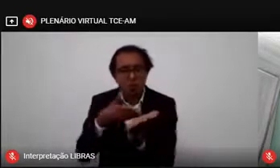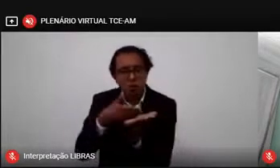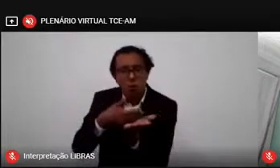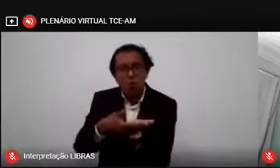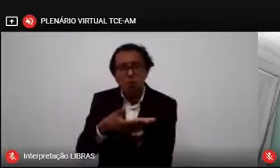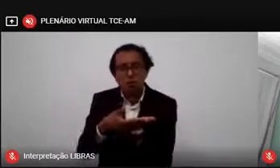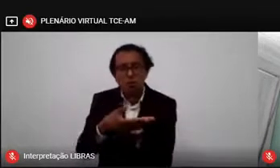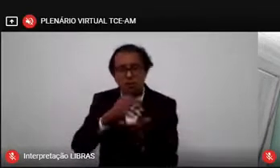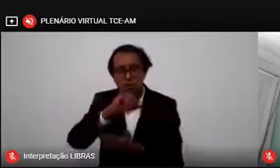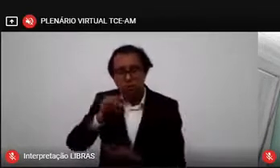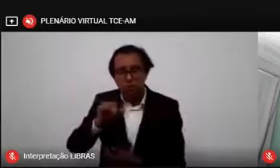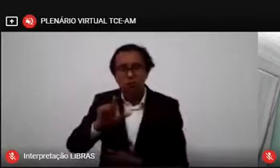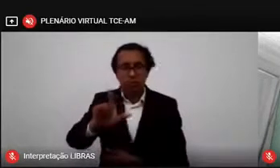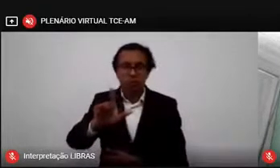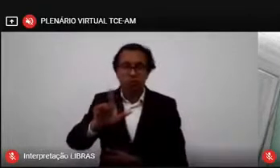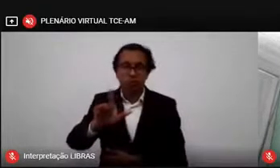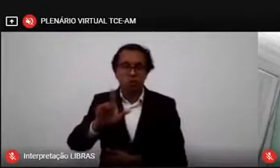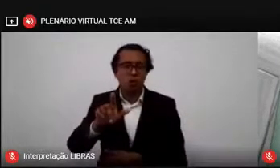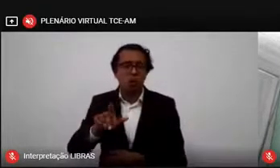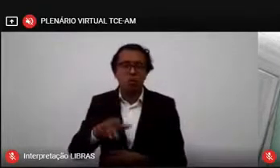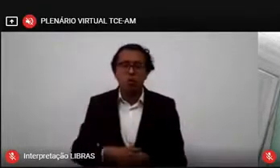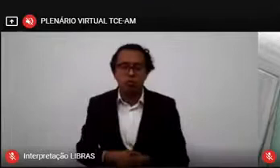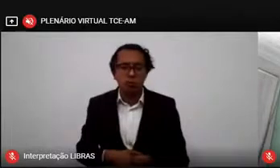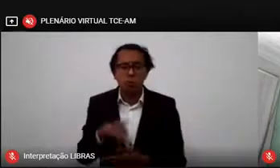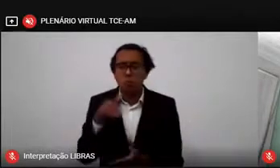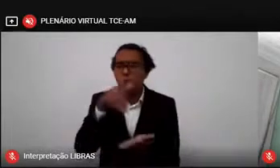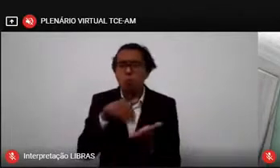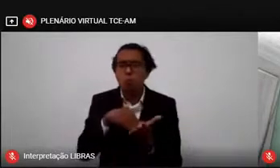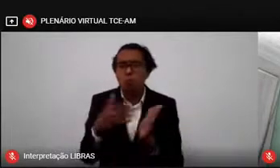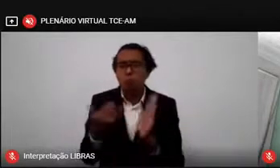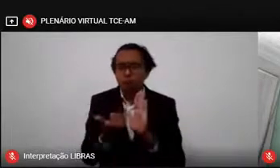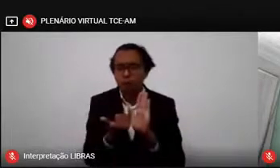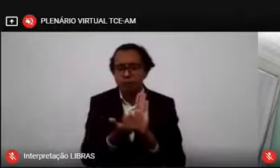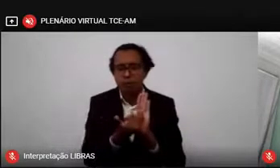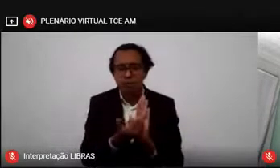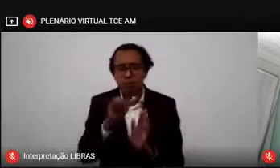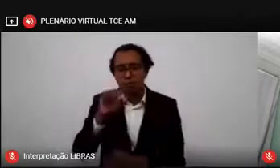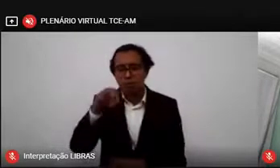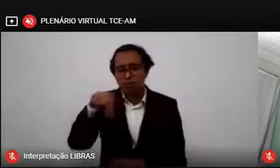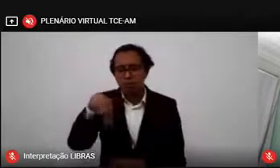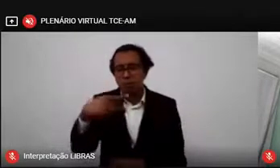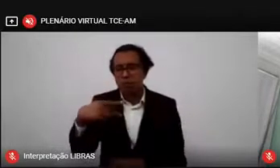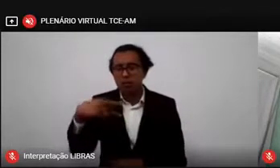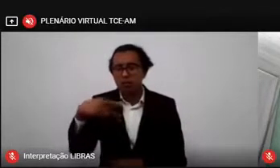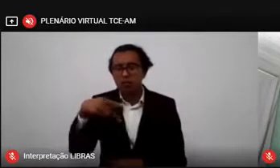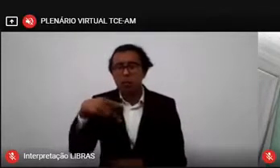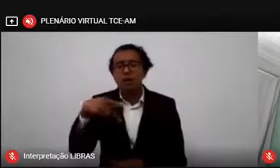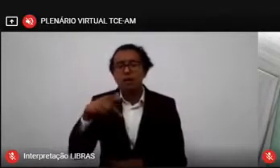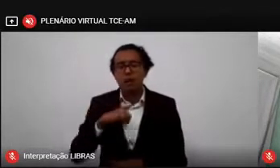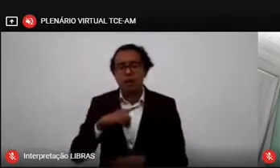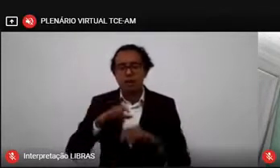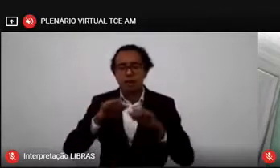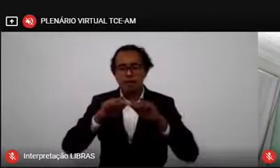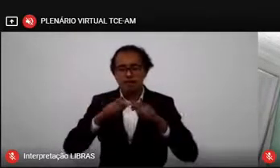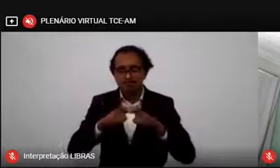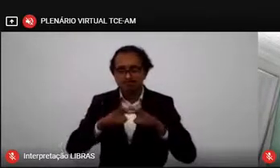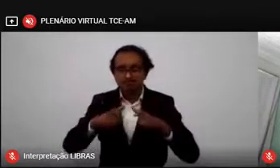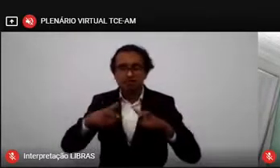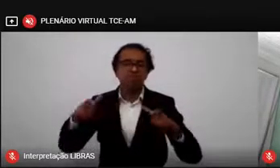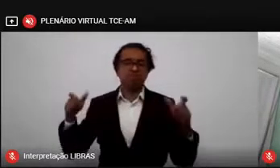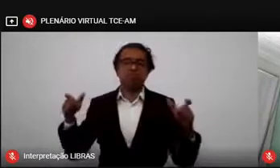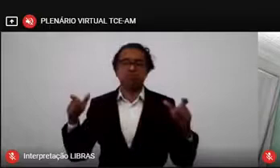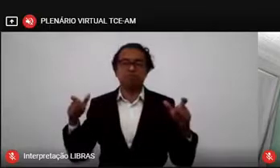INPE mostram uma tendência de continuidade desse aumento. E é muito importante também olhar o dado